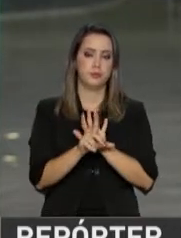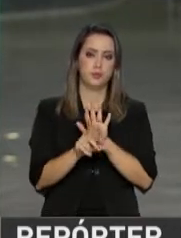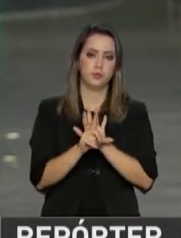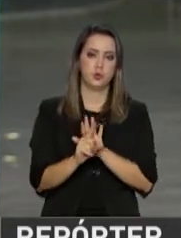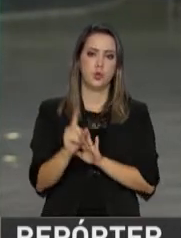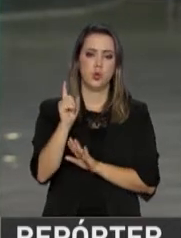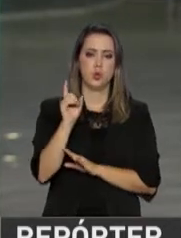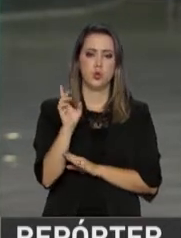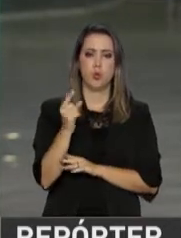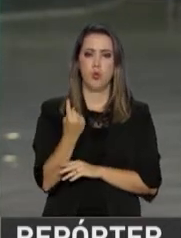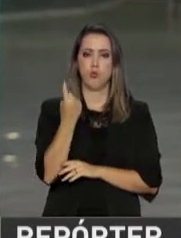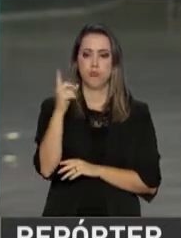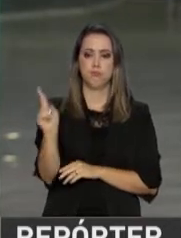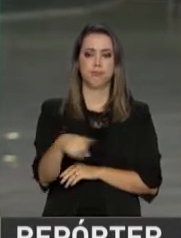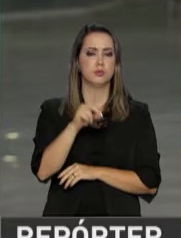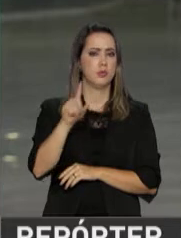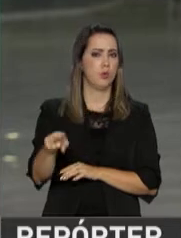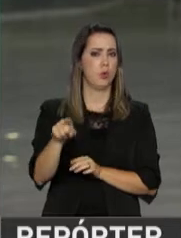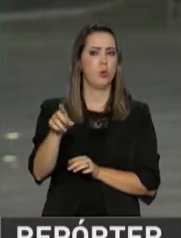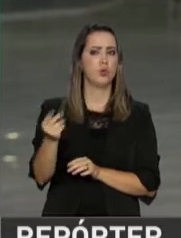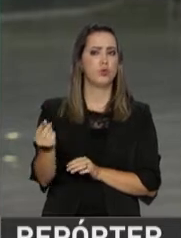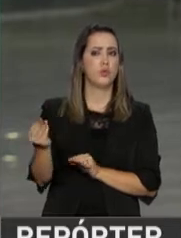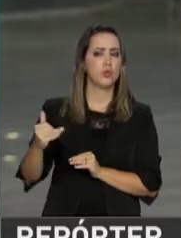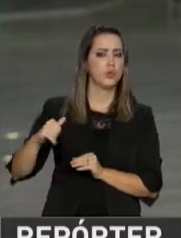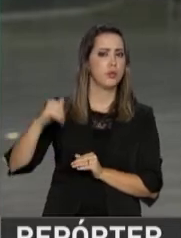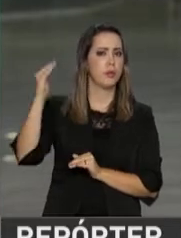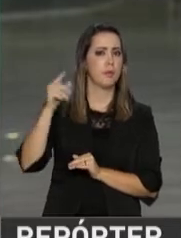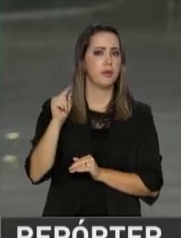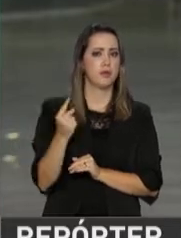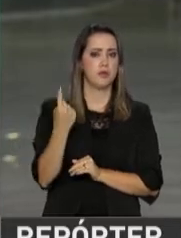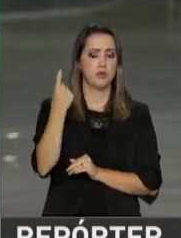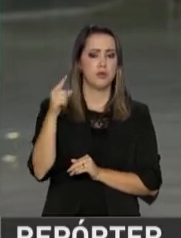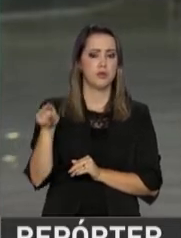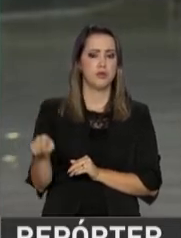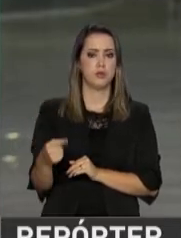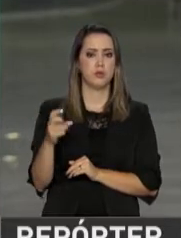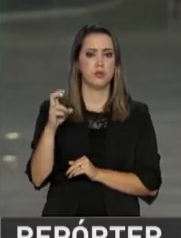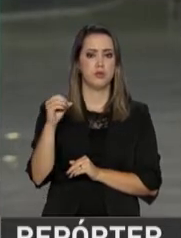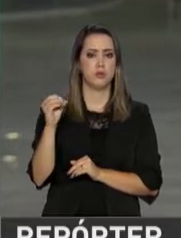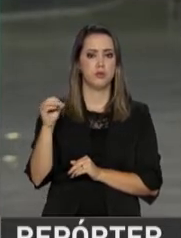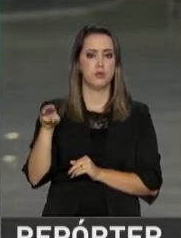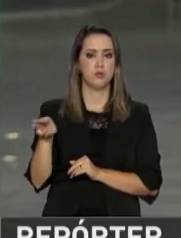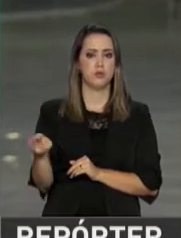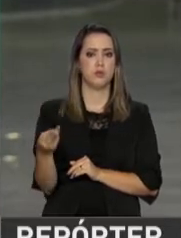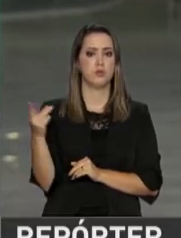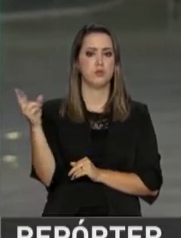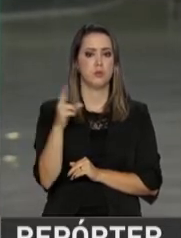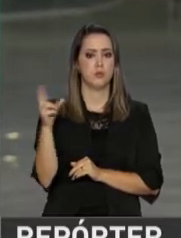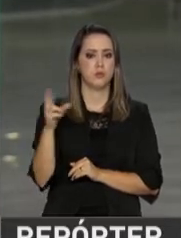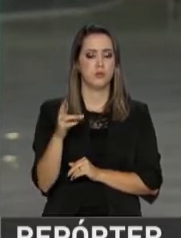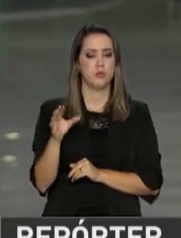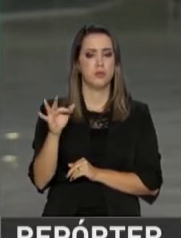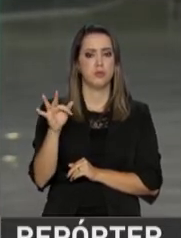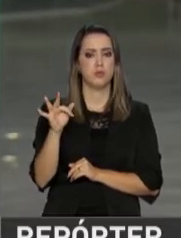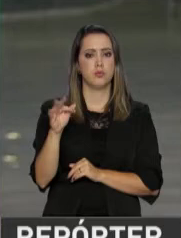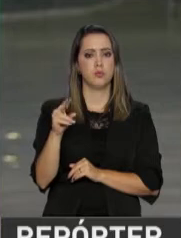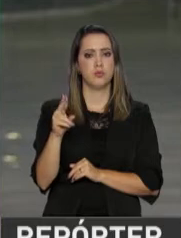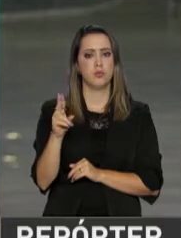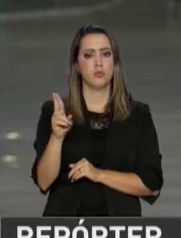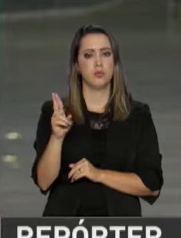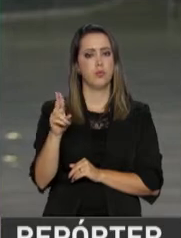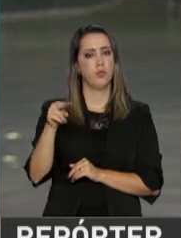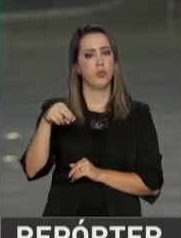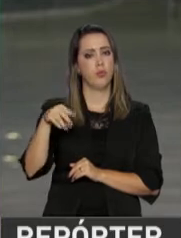um item o que previa recurso extra de um bilhão e quinhentos milhões de reais para o fundo de manutenção